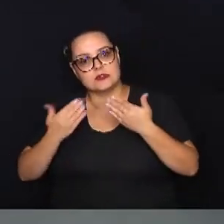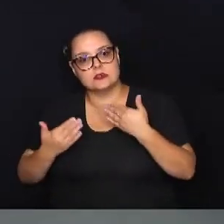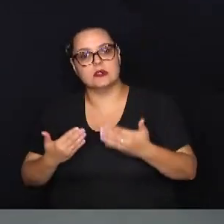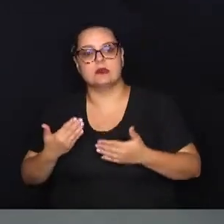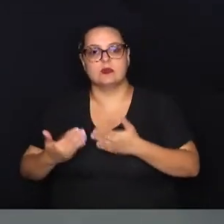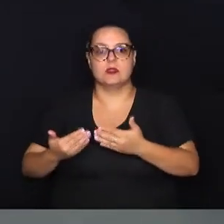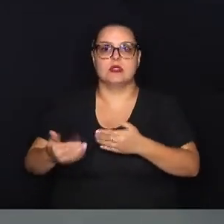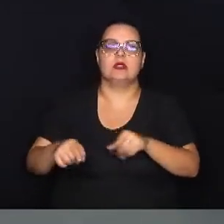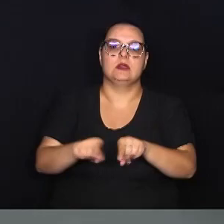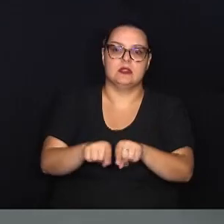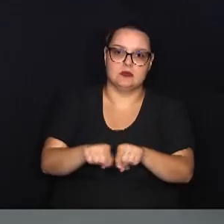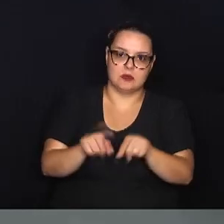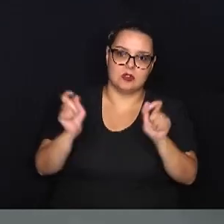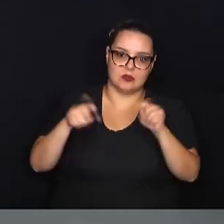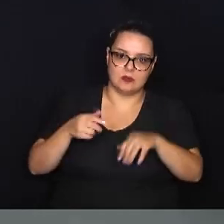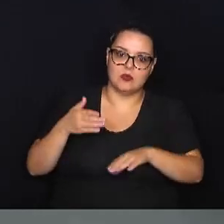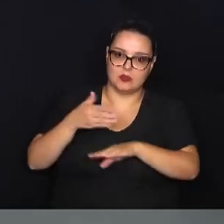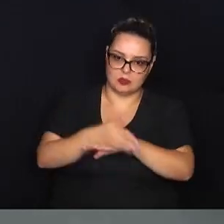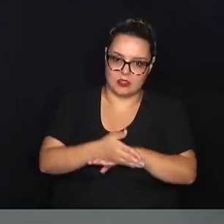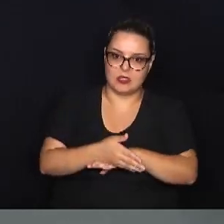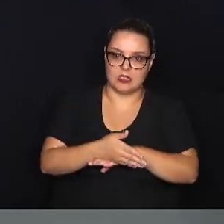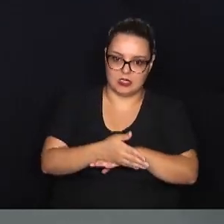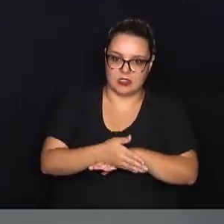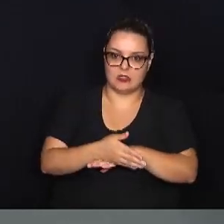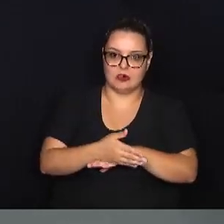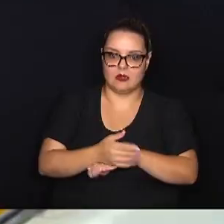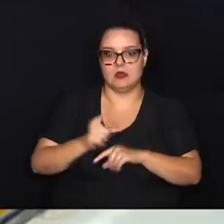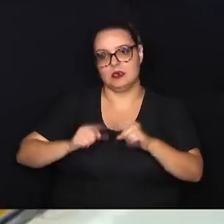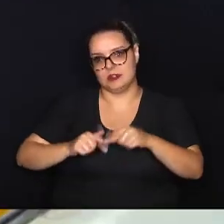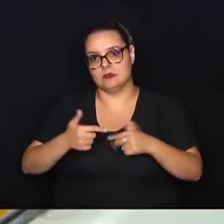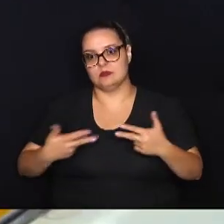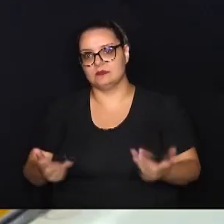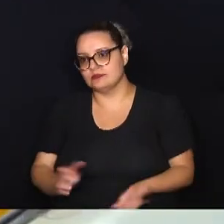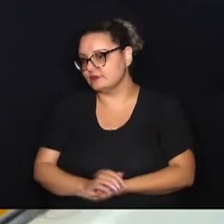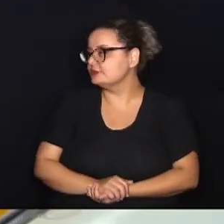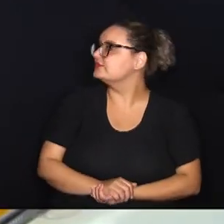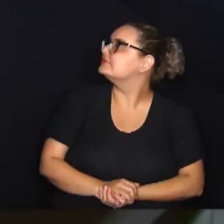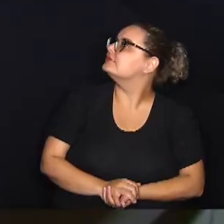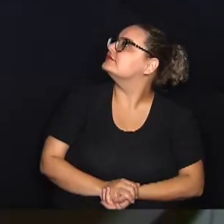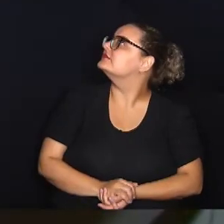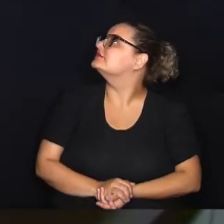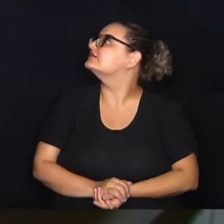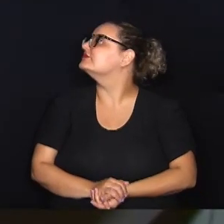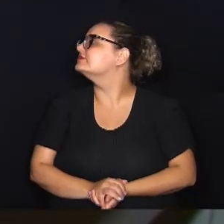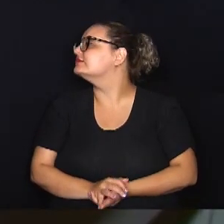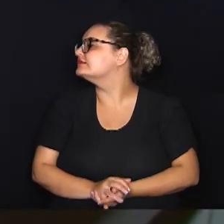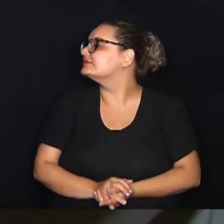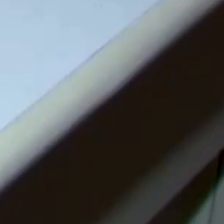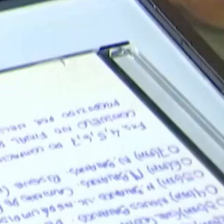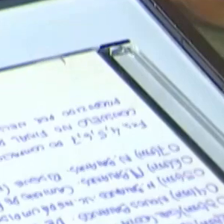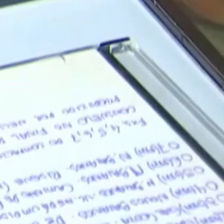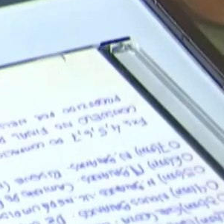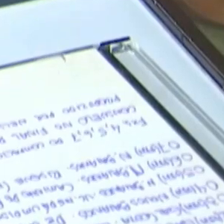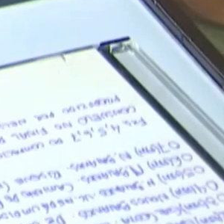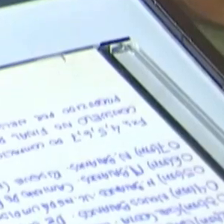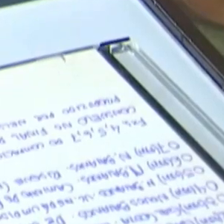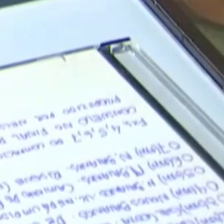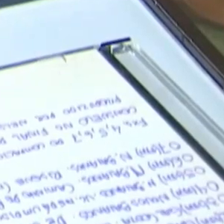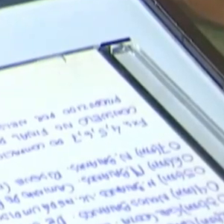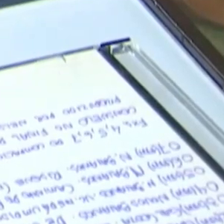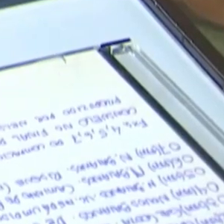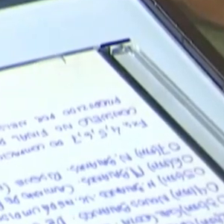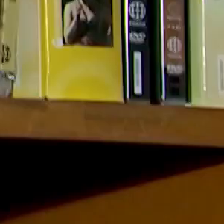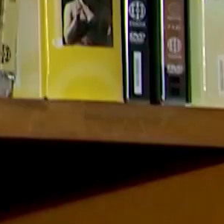daí, também possibilitar o acesso a esses materiais. A promessa de vida no teu coração.